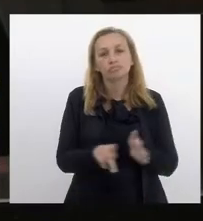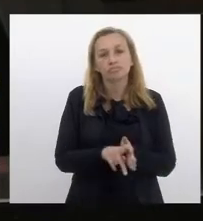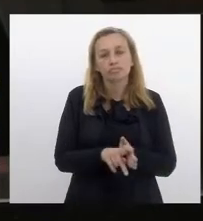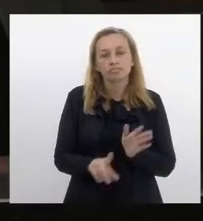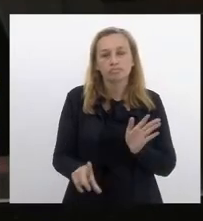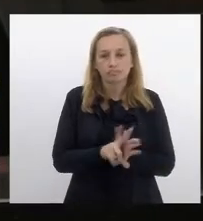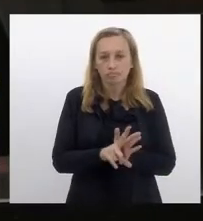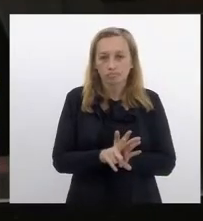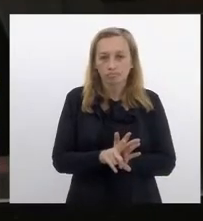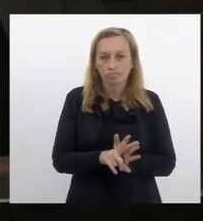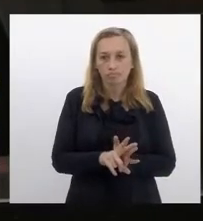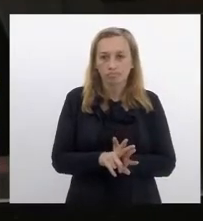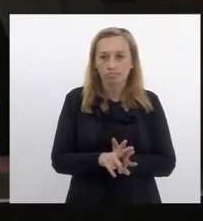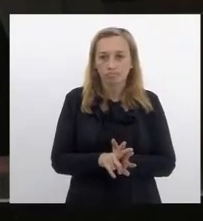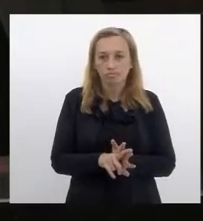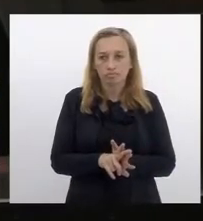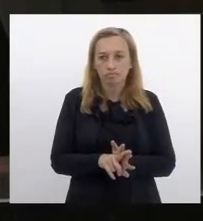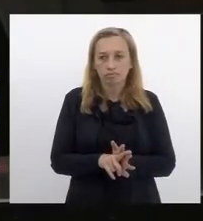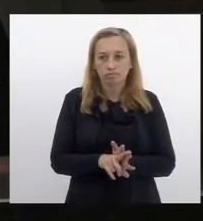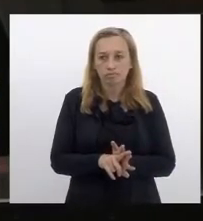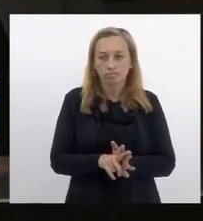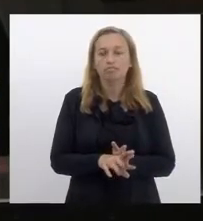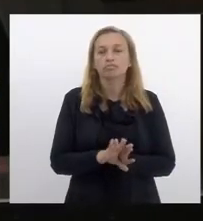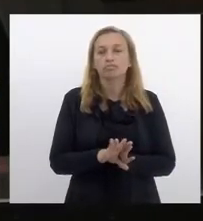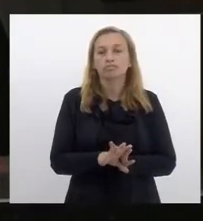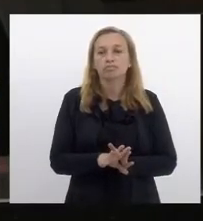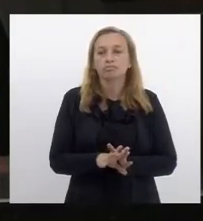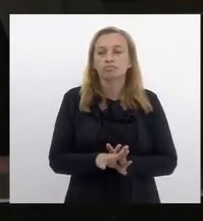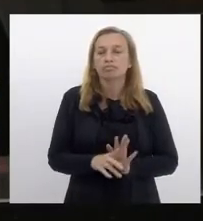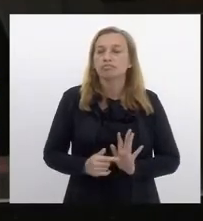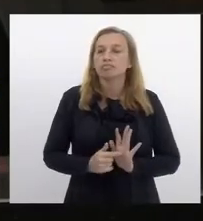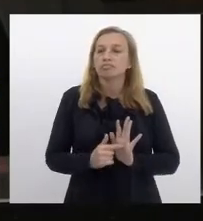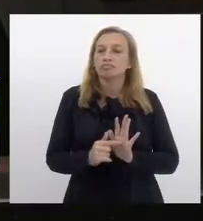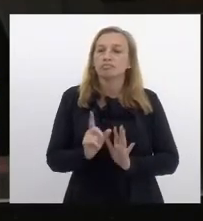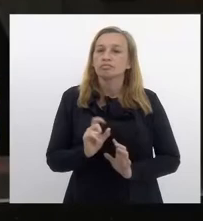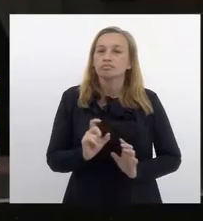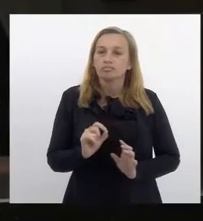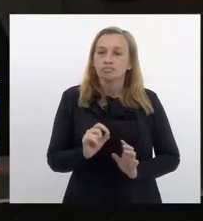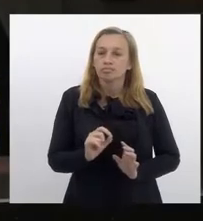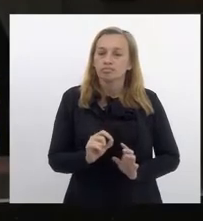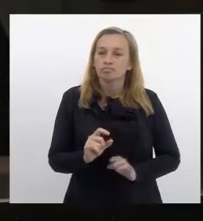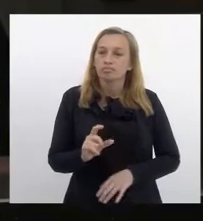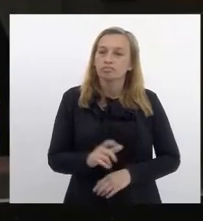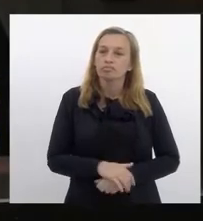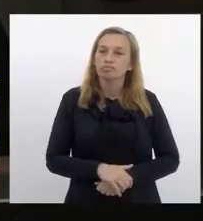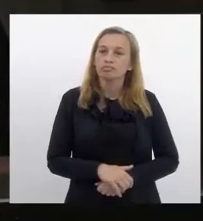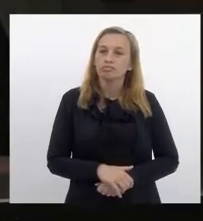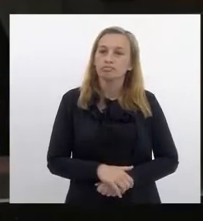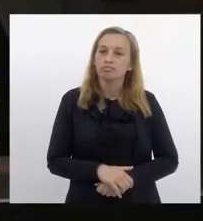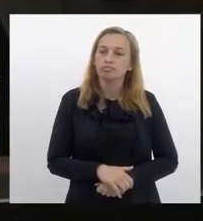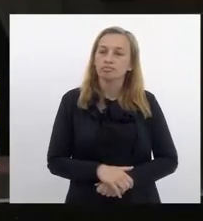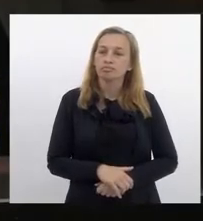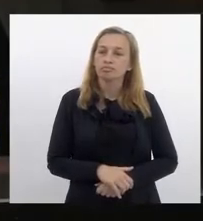lei se justifica porque ele está alicerçado